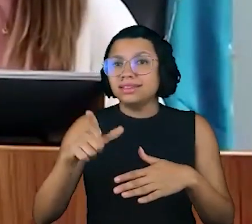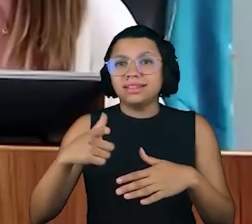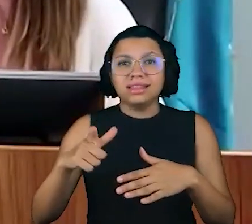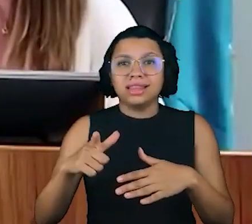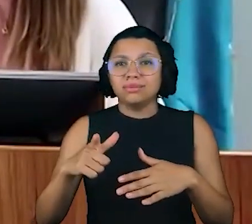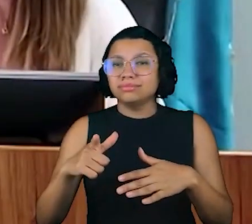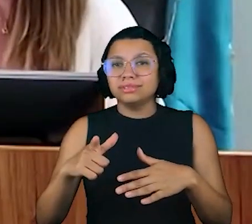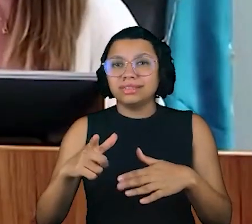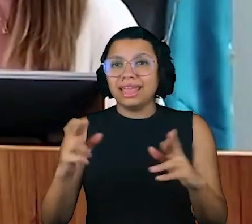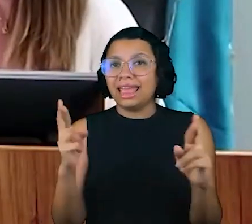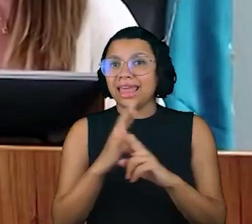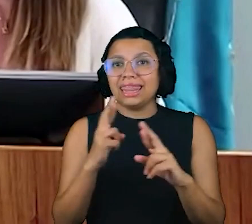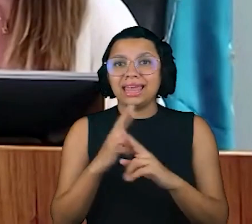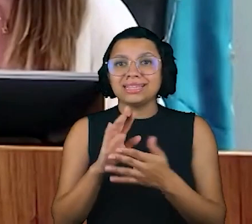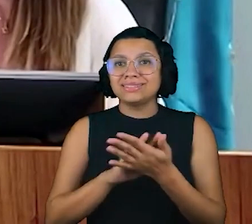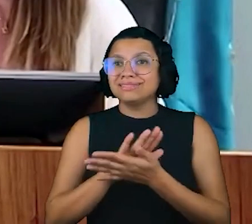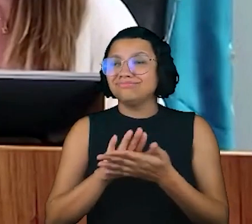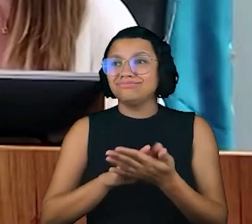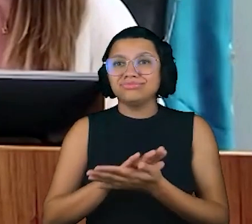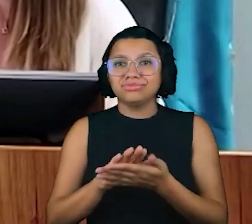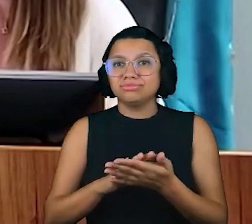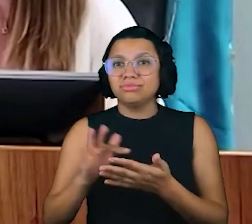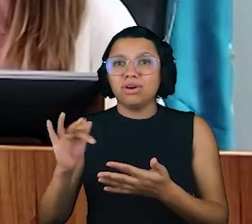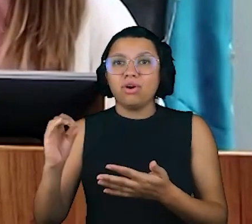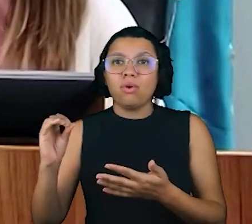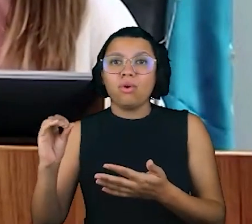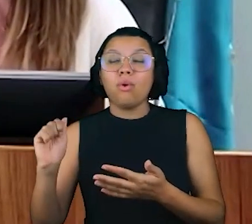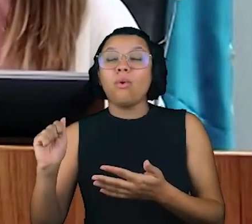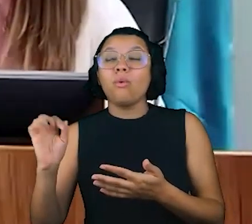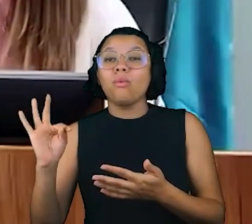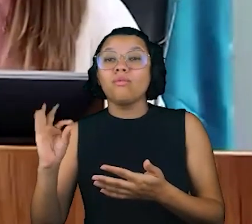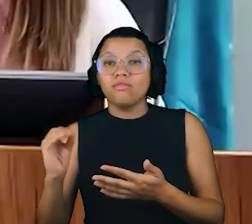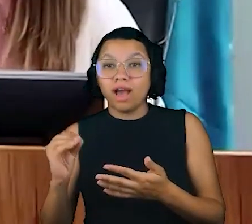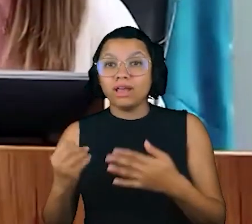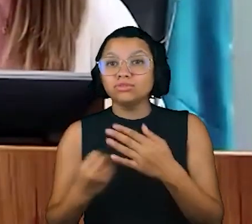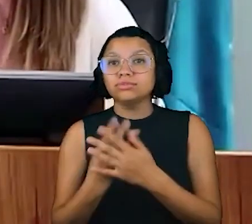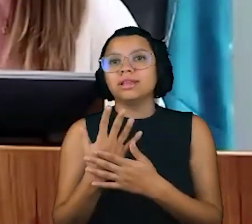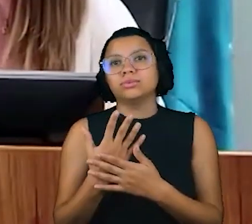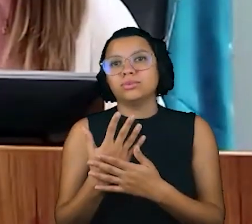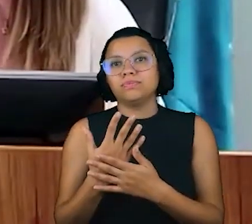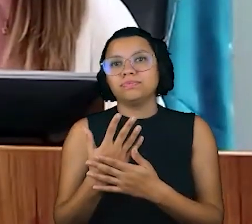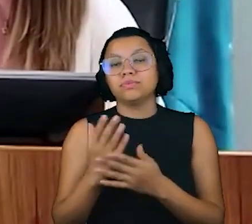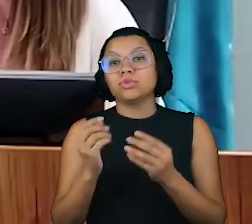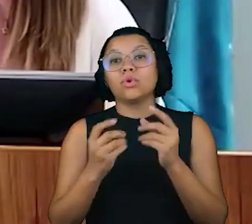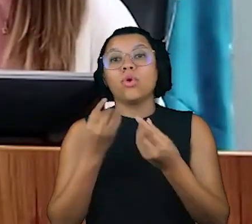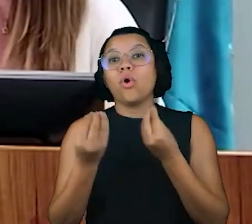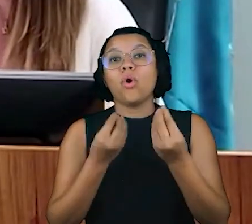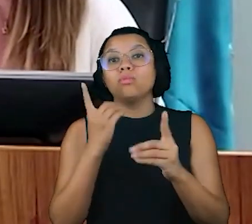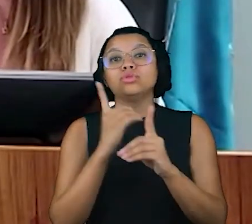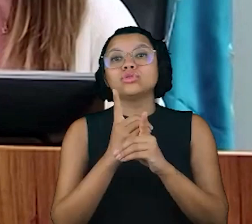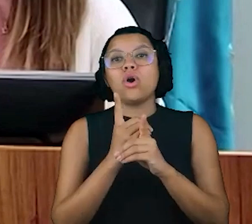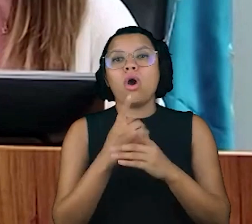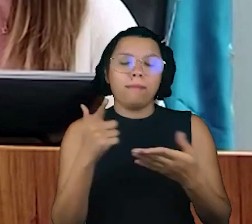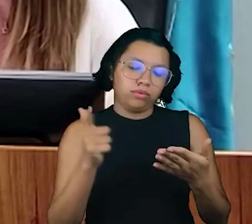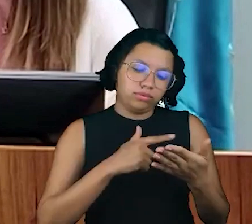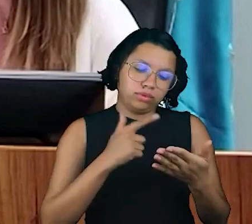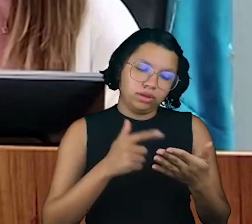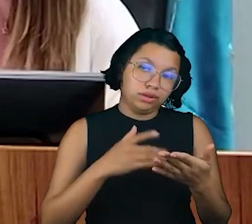nada a ver com o fato gerador. Como é que você faz para descobrir isso? Pegando o livro do Bulhões